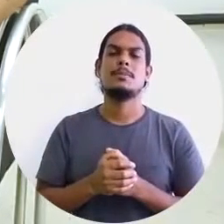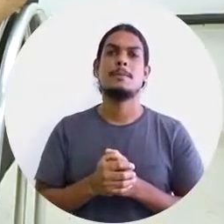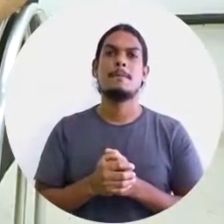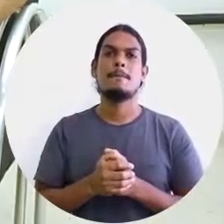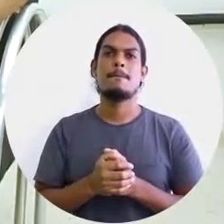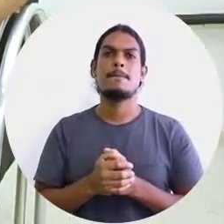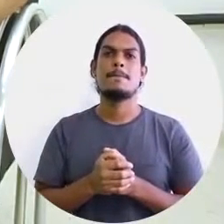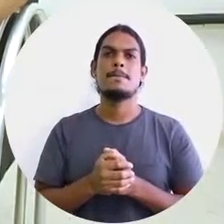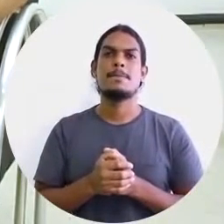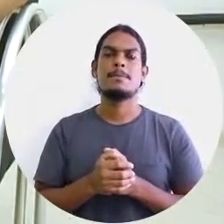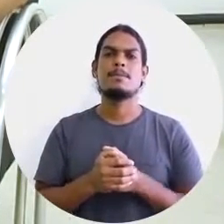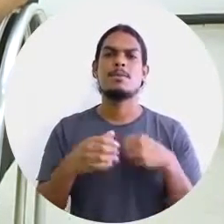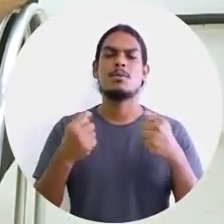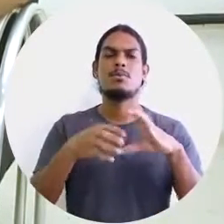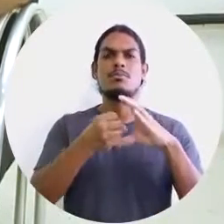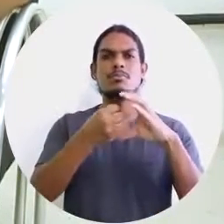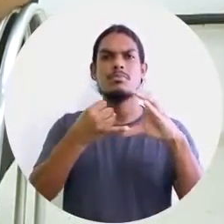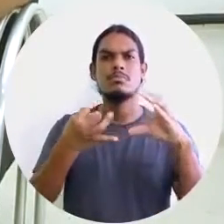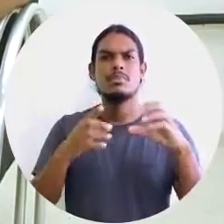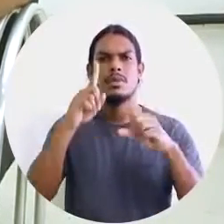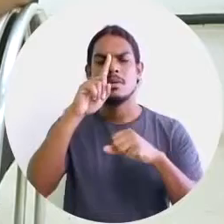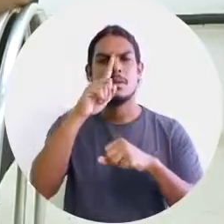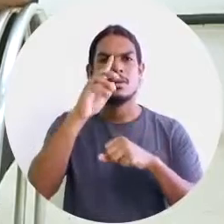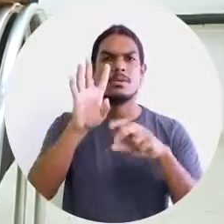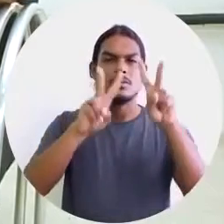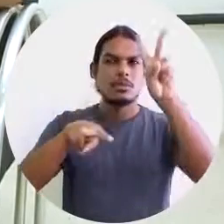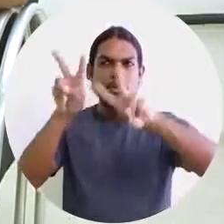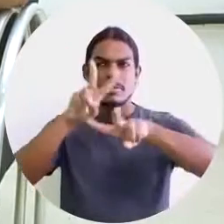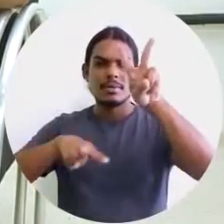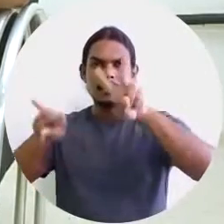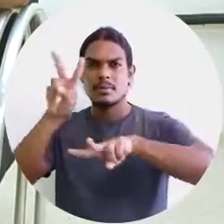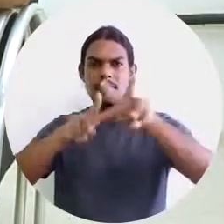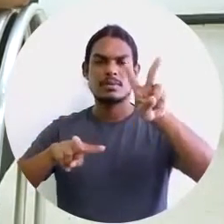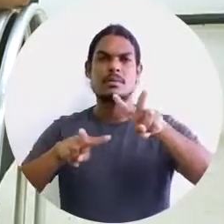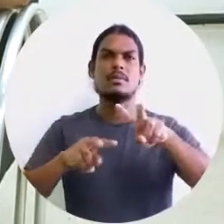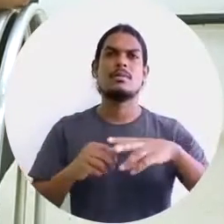A gente pode caracterizar um risco por observação e por medição.